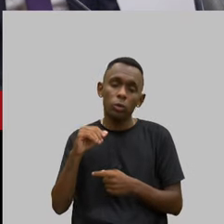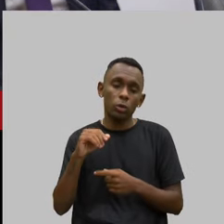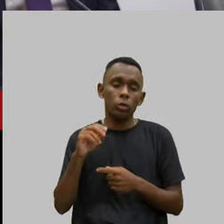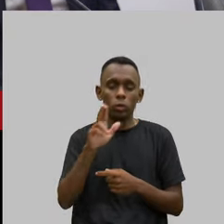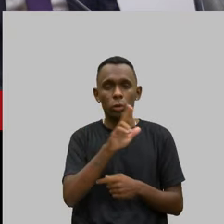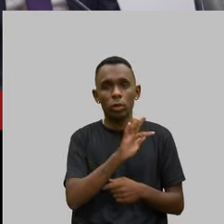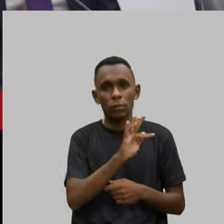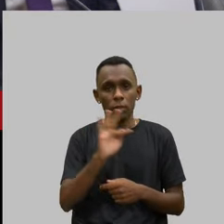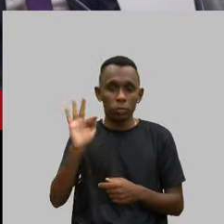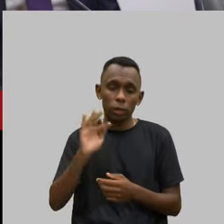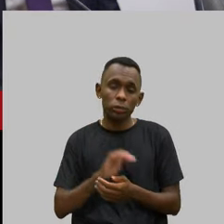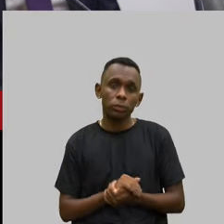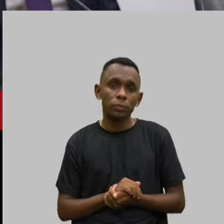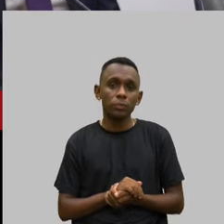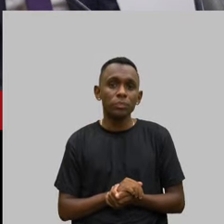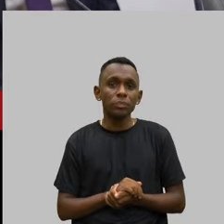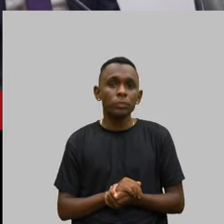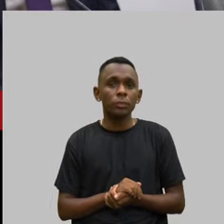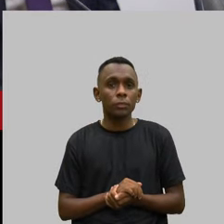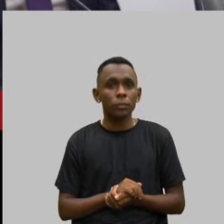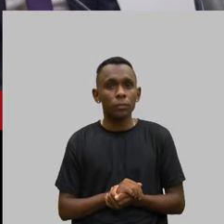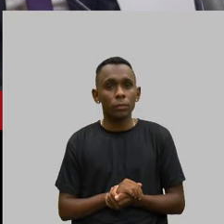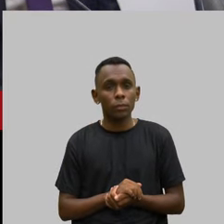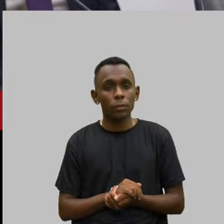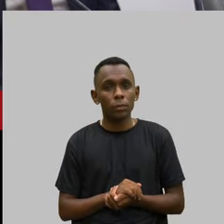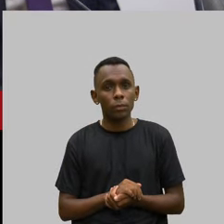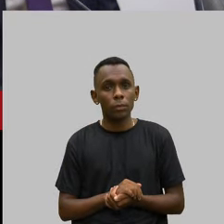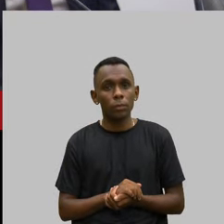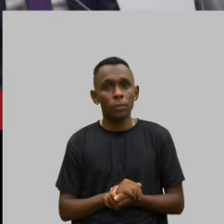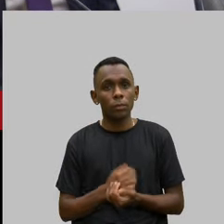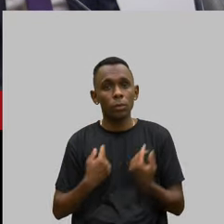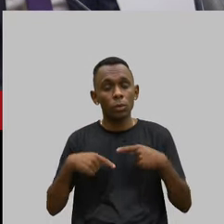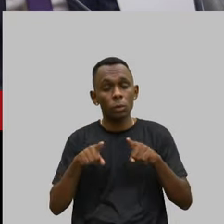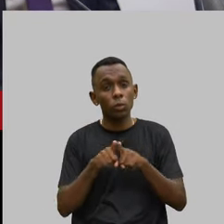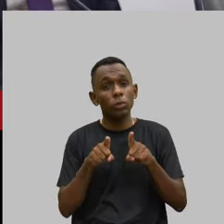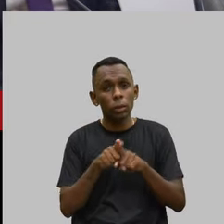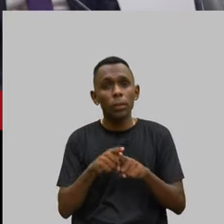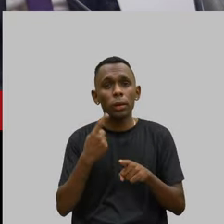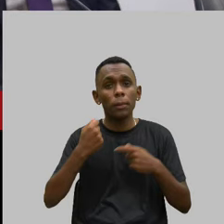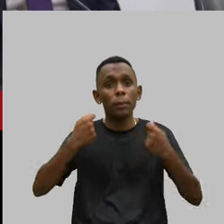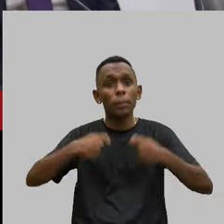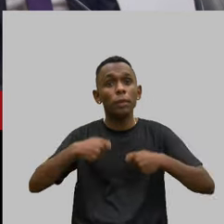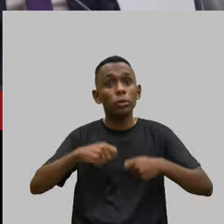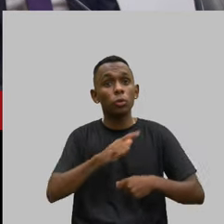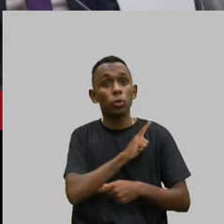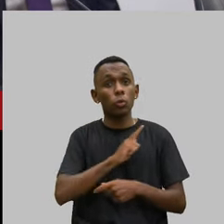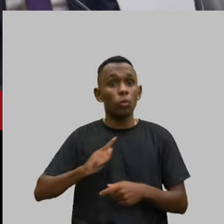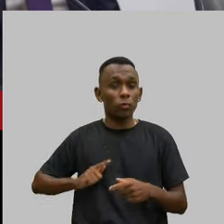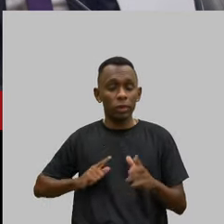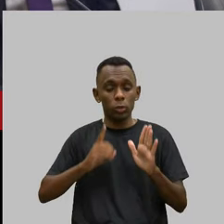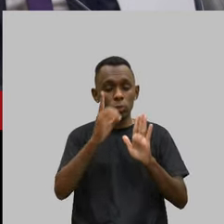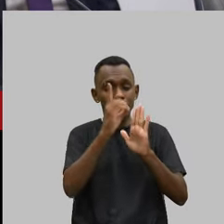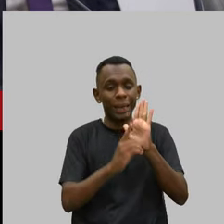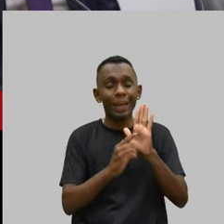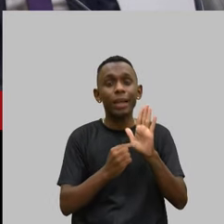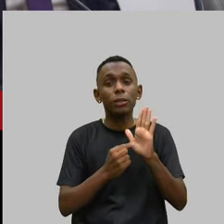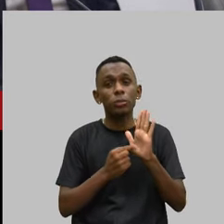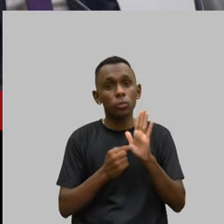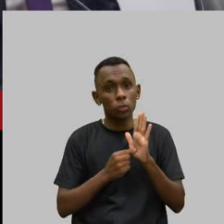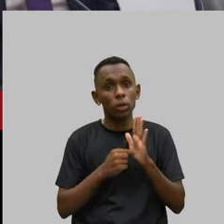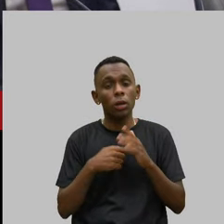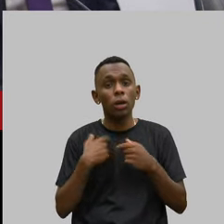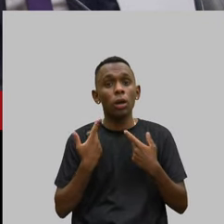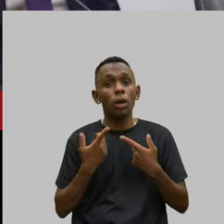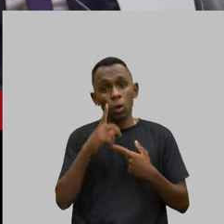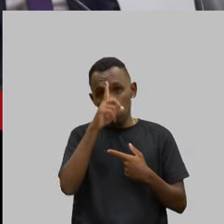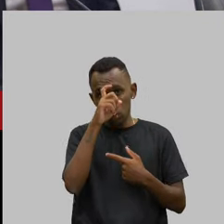Saúde Além disso secretária Camila nós estamos precisando do governador fazer um decreto para que o